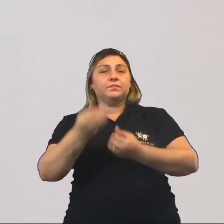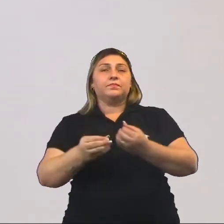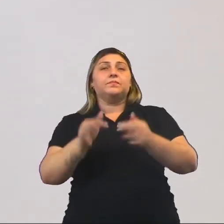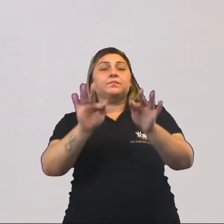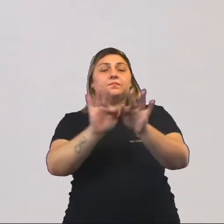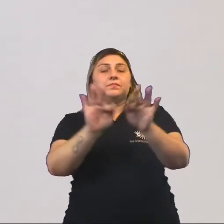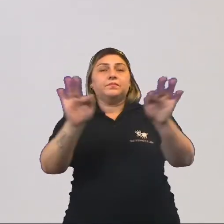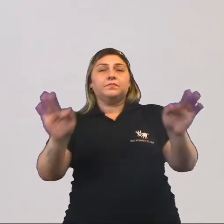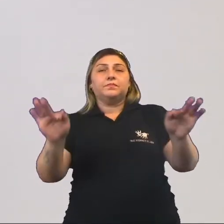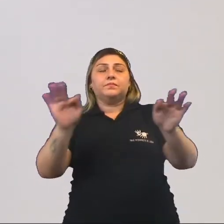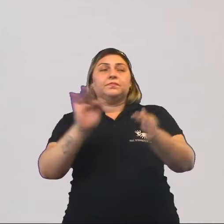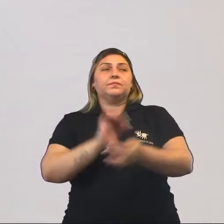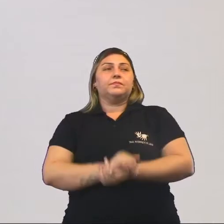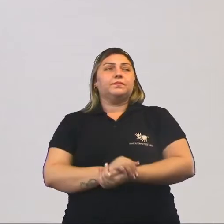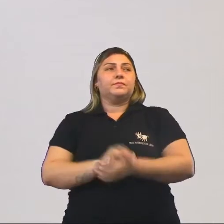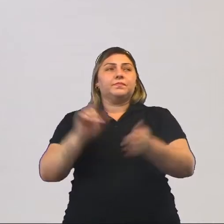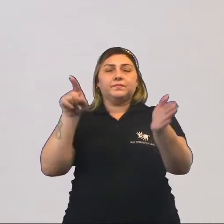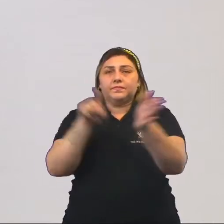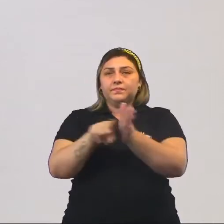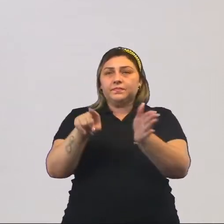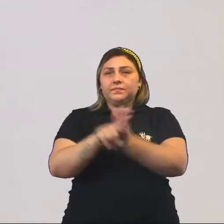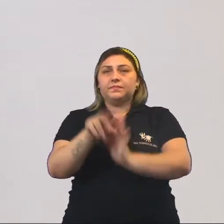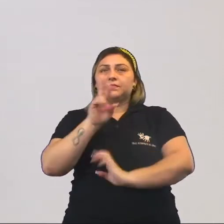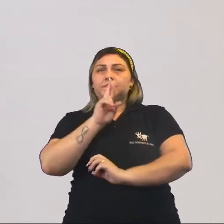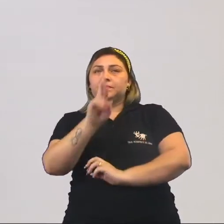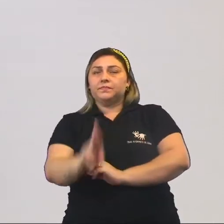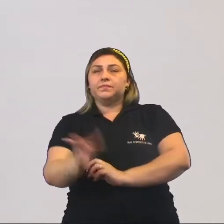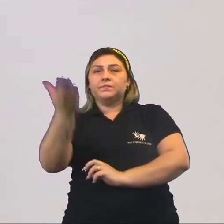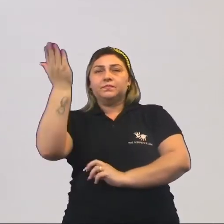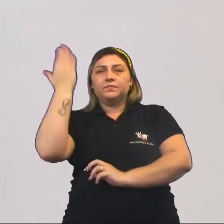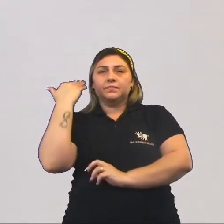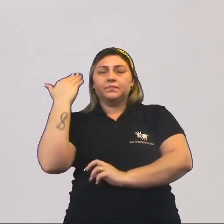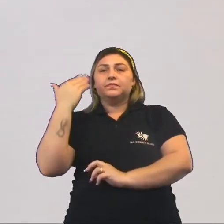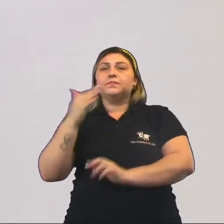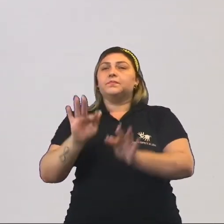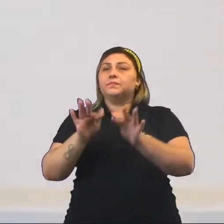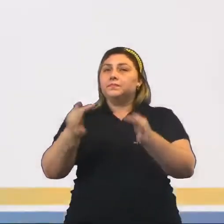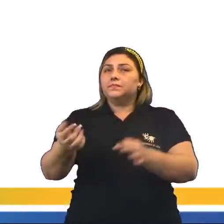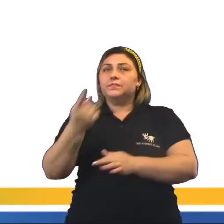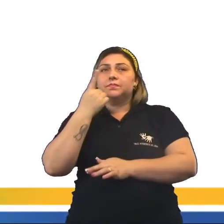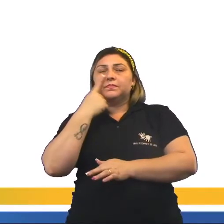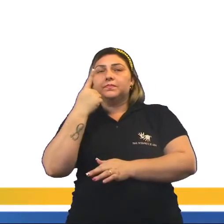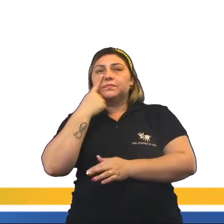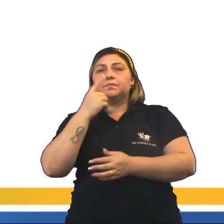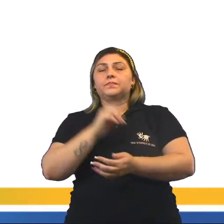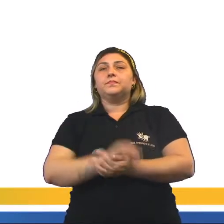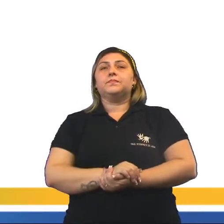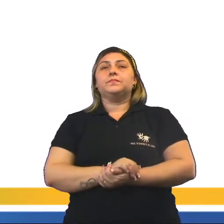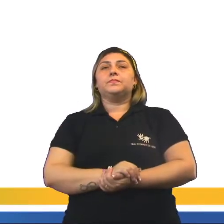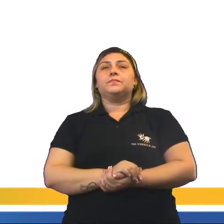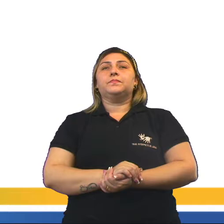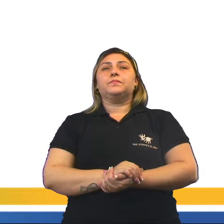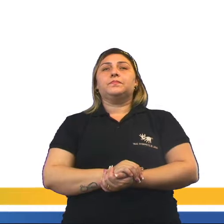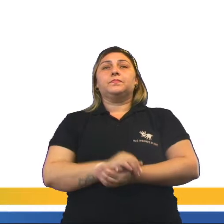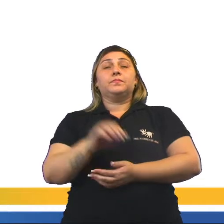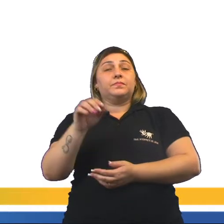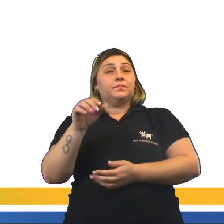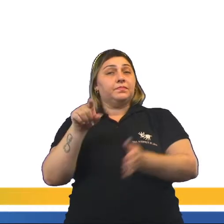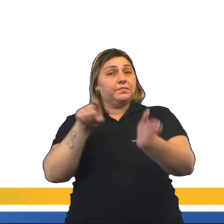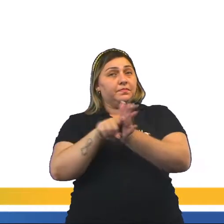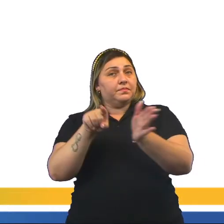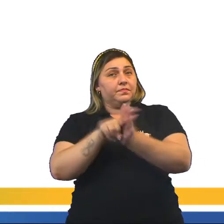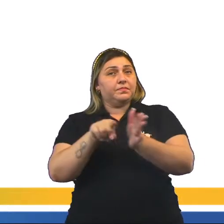as frases, né, perguntas, respostas no passado simples? Vamos observar? Vamos iniciar falando um pouquinho sobre